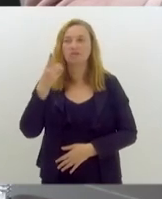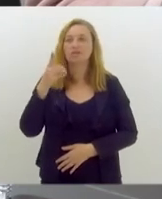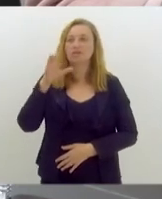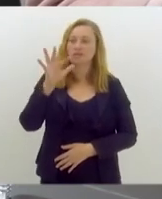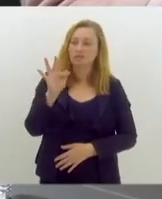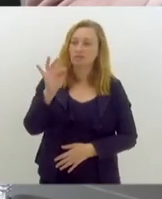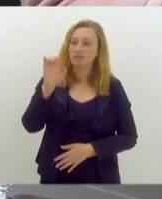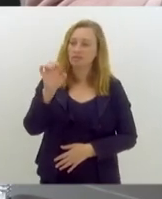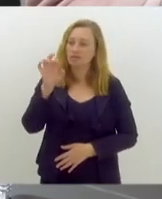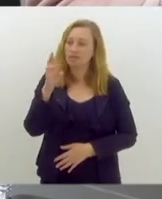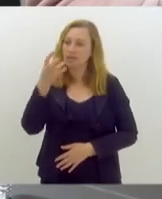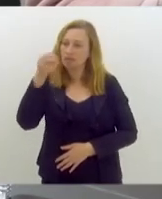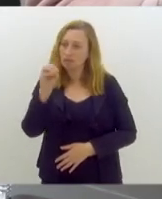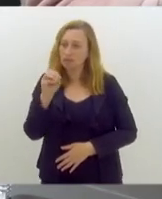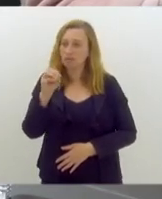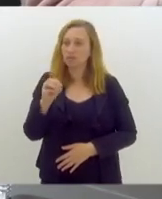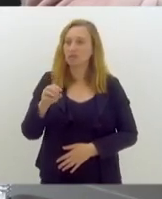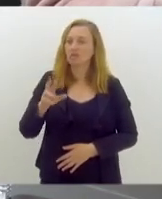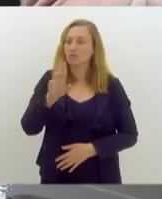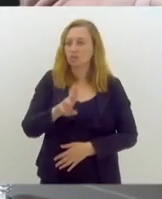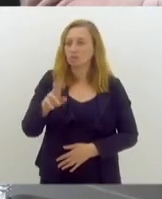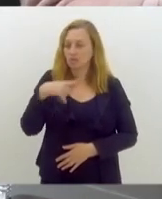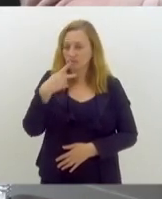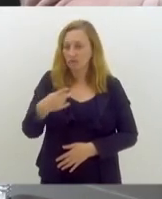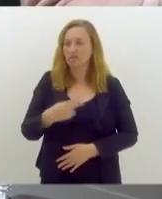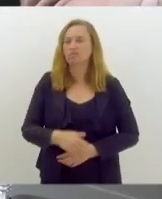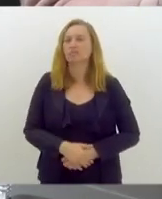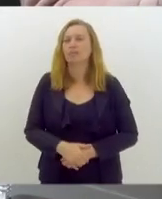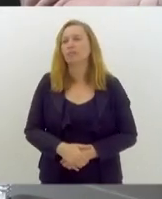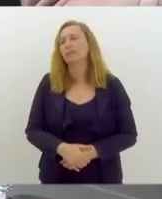Lopes que você ia fazer também o uso da palavra